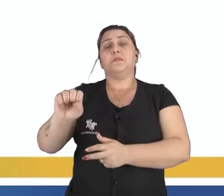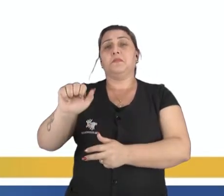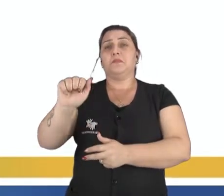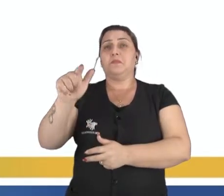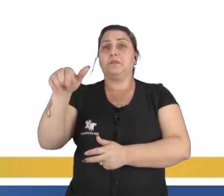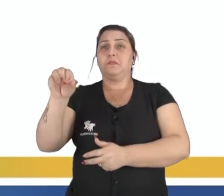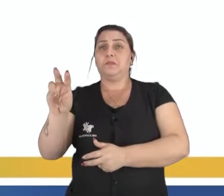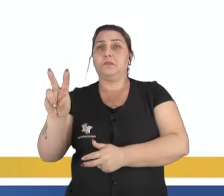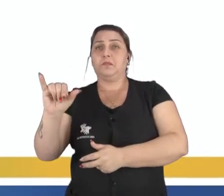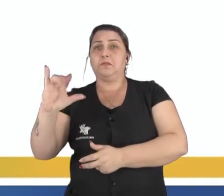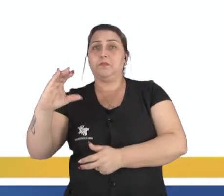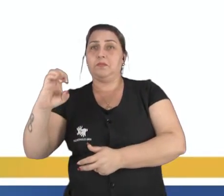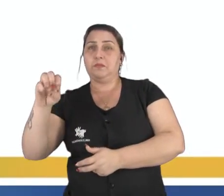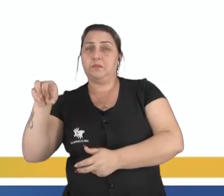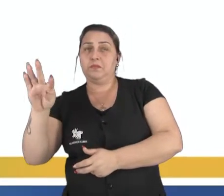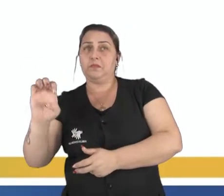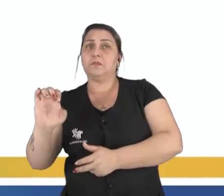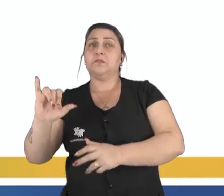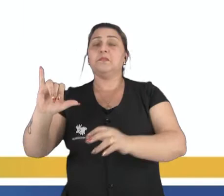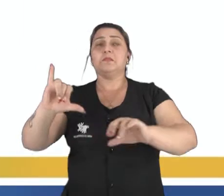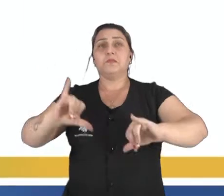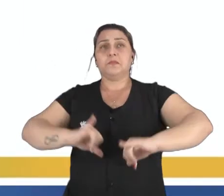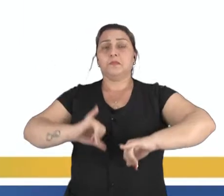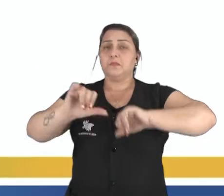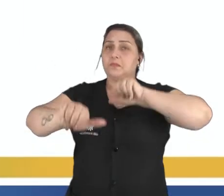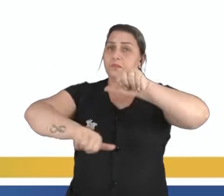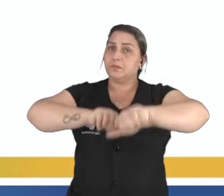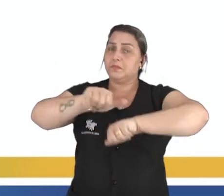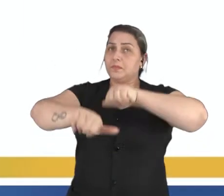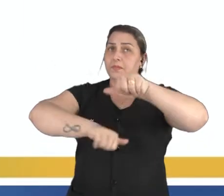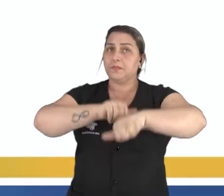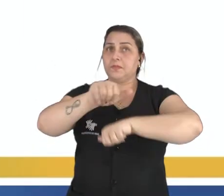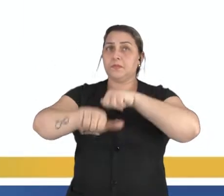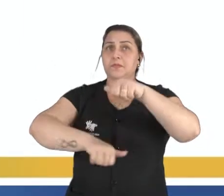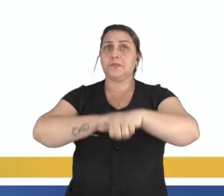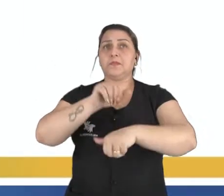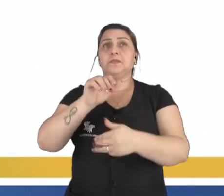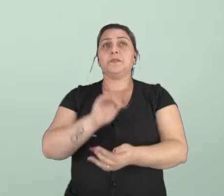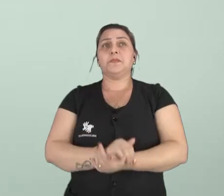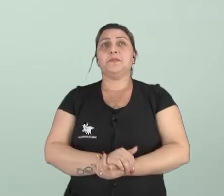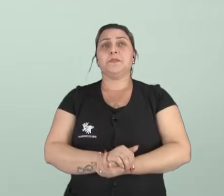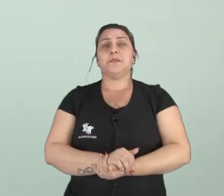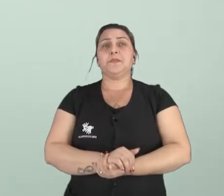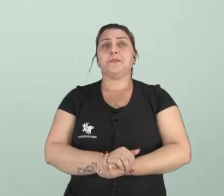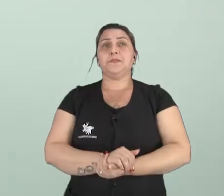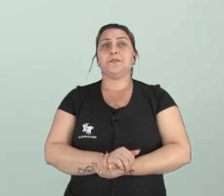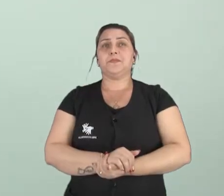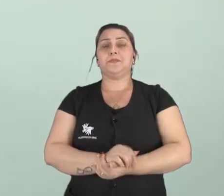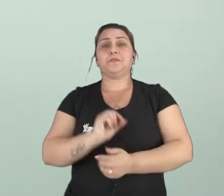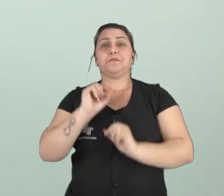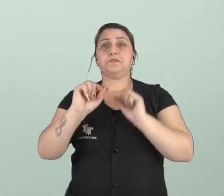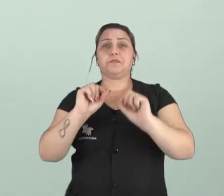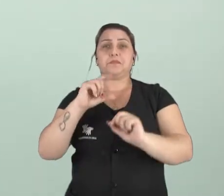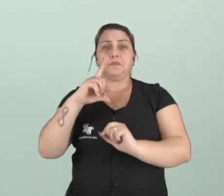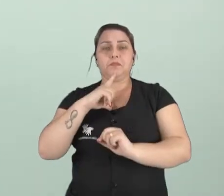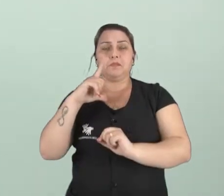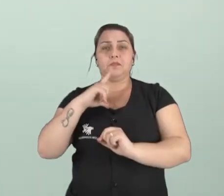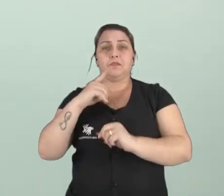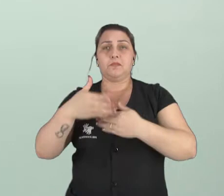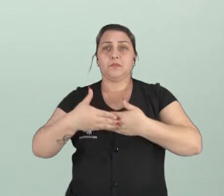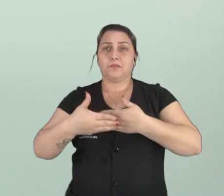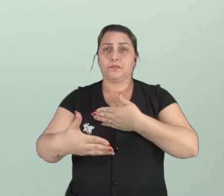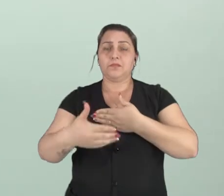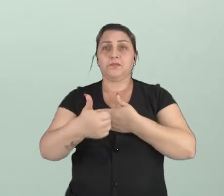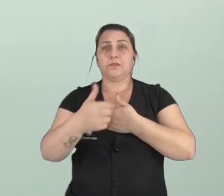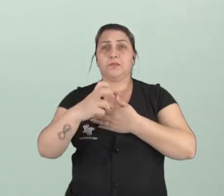ao momento atual, o voto, então, ele vai sofrer grandes transformações, né, que vão se destacar nesse processo. Aí, o que a gente tem, pessoal? Nesse